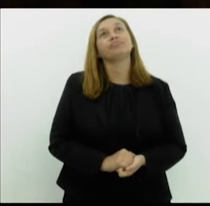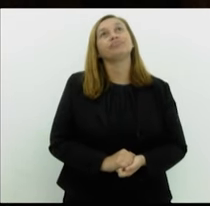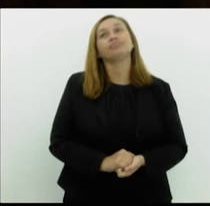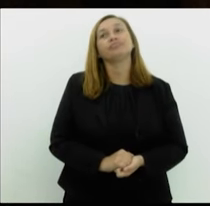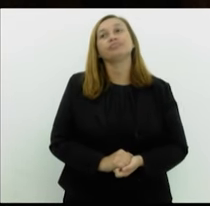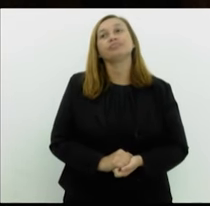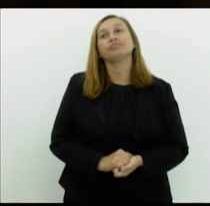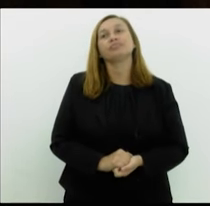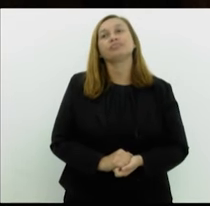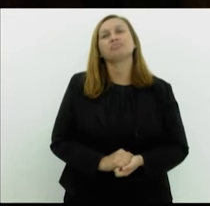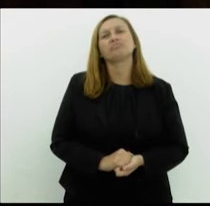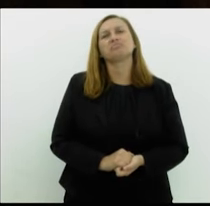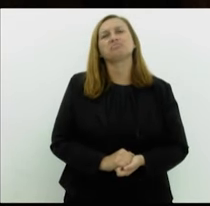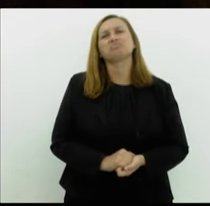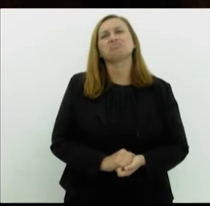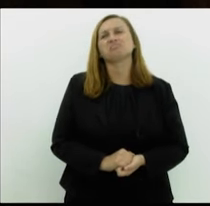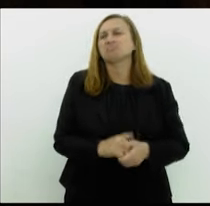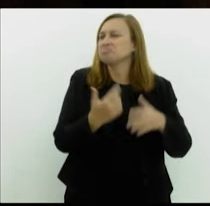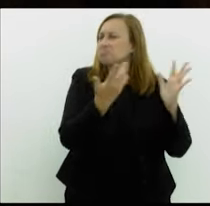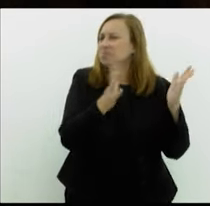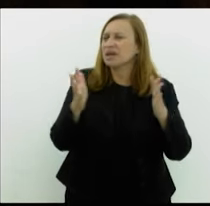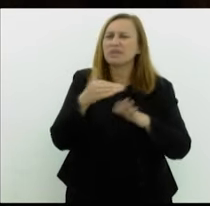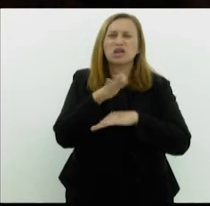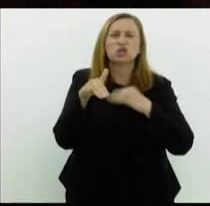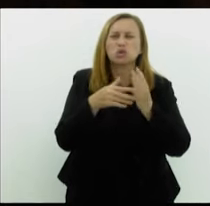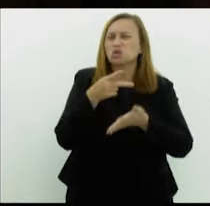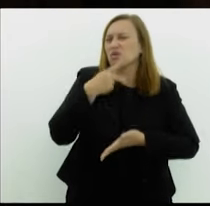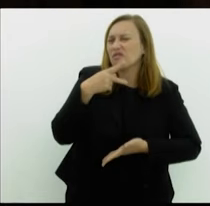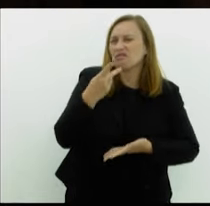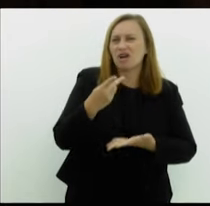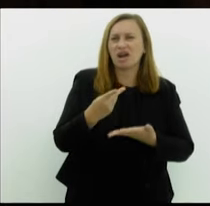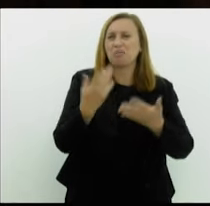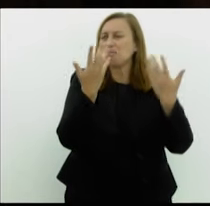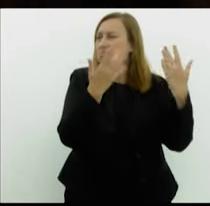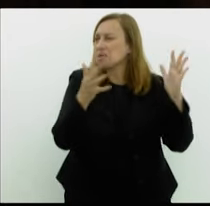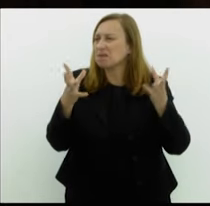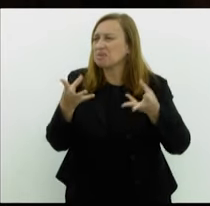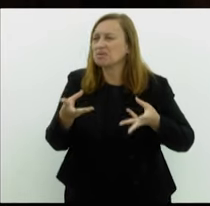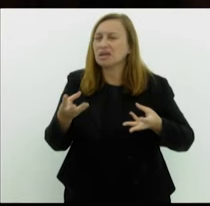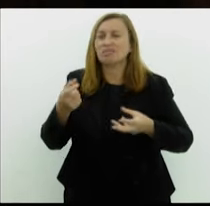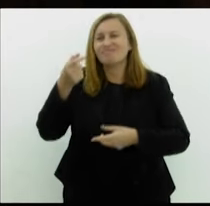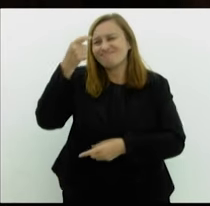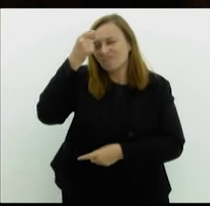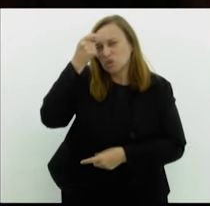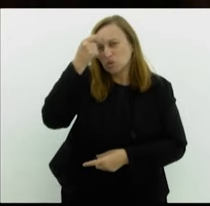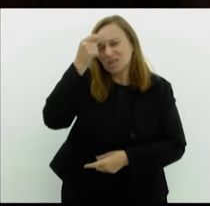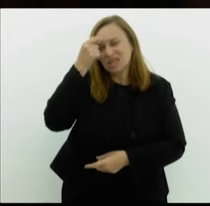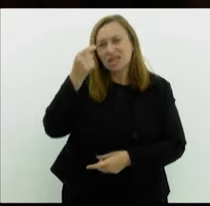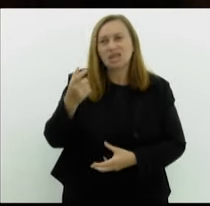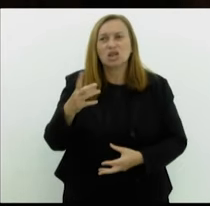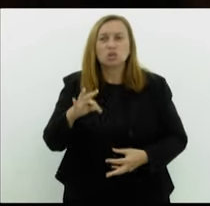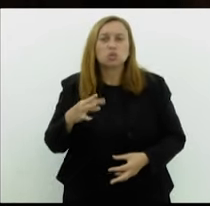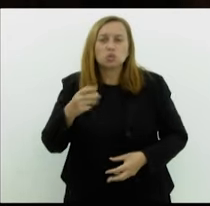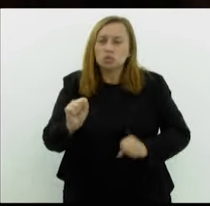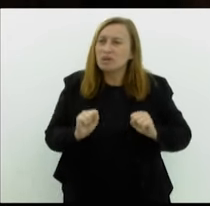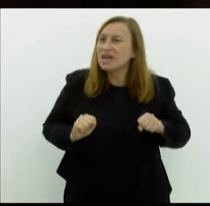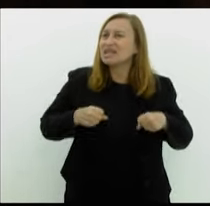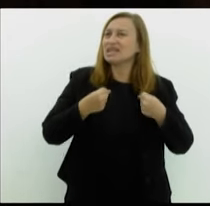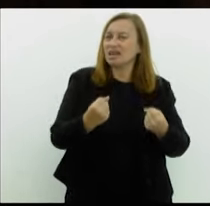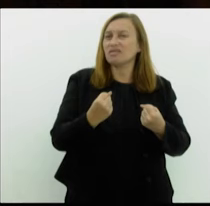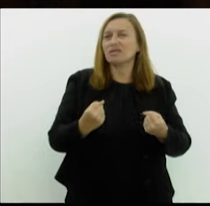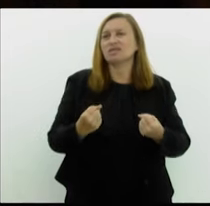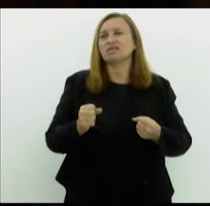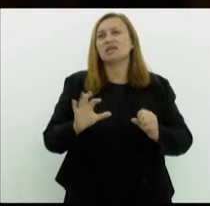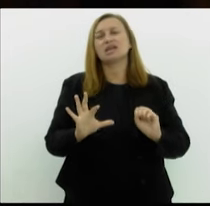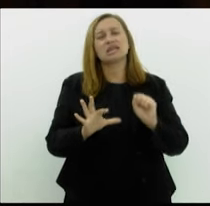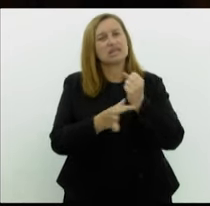filiar a todas as suas palavras, parabenizá-lo pela sensatez, sobretudo pela defesa da nossa